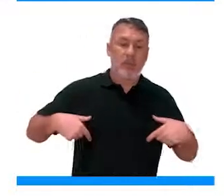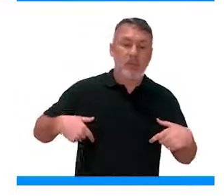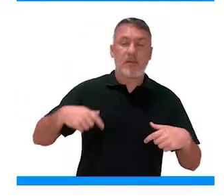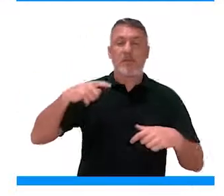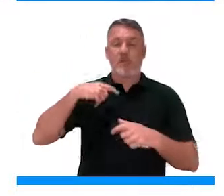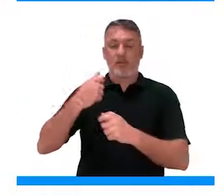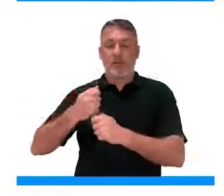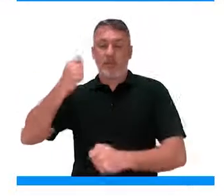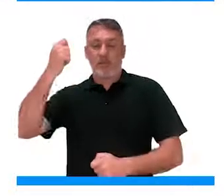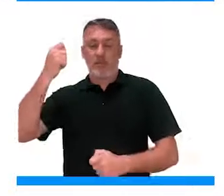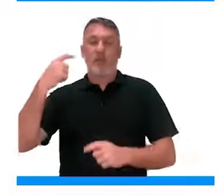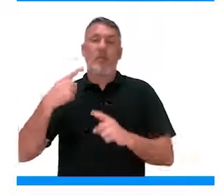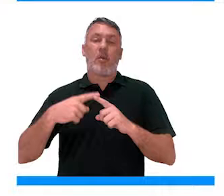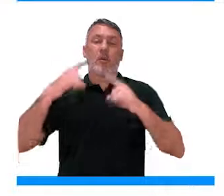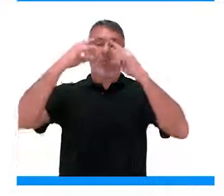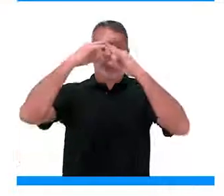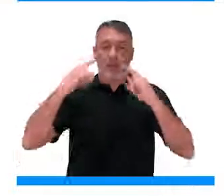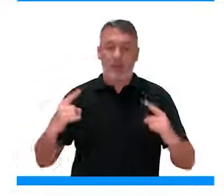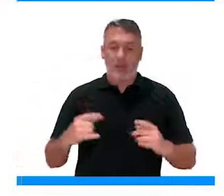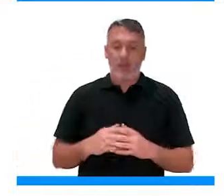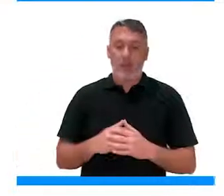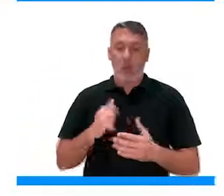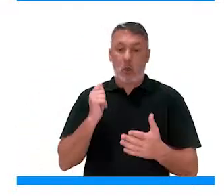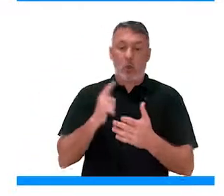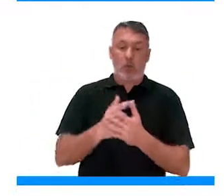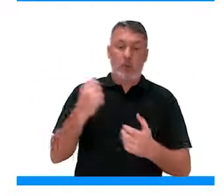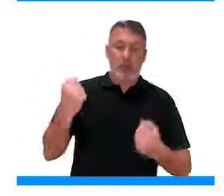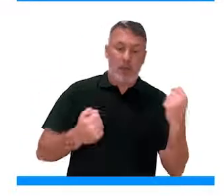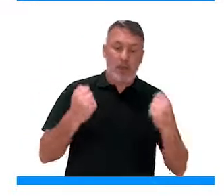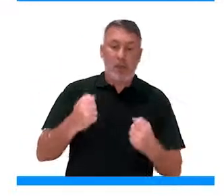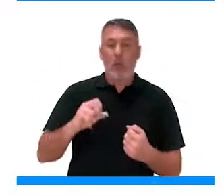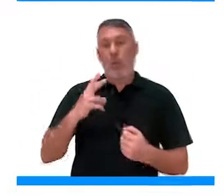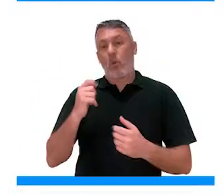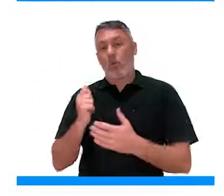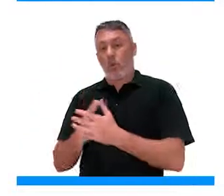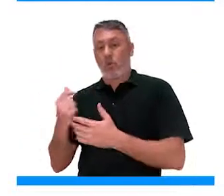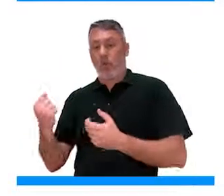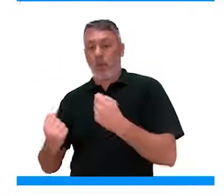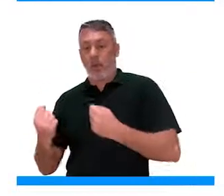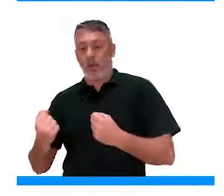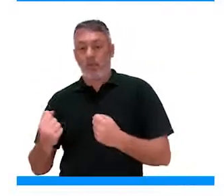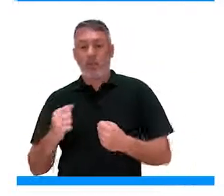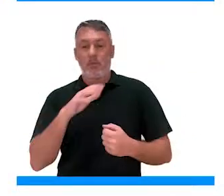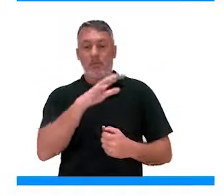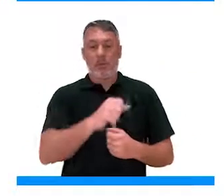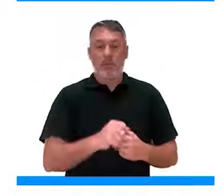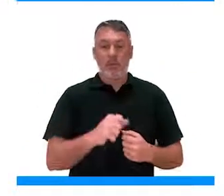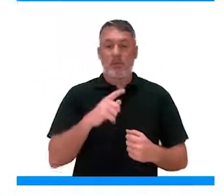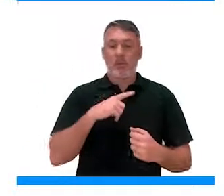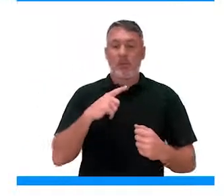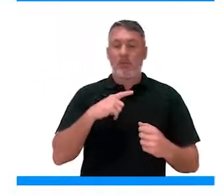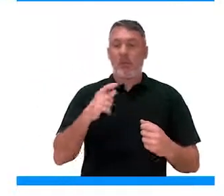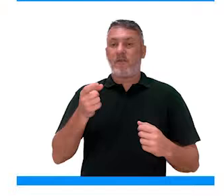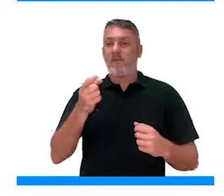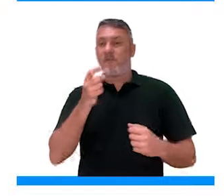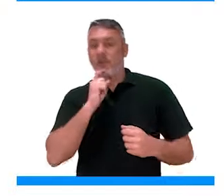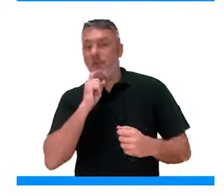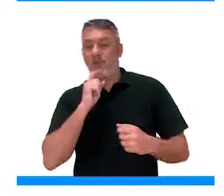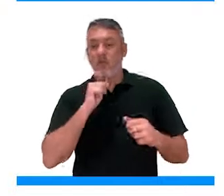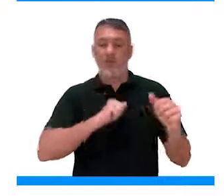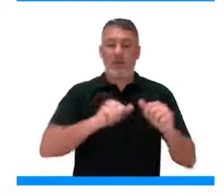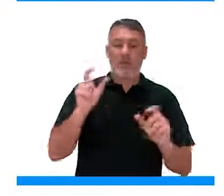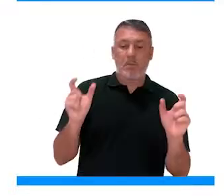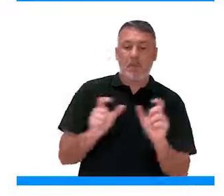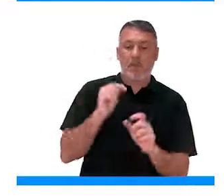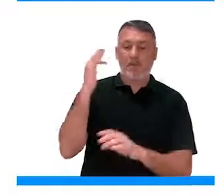de biquíni, carregando guarda-sol em vez de barraca. Comprarão um automóvel em vez de comprar um carro, pegarão um defluxo em vez de um